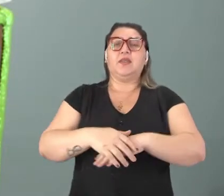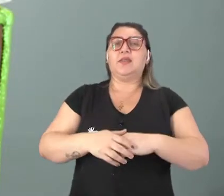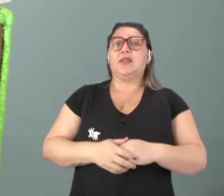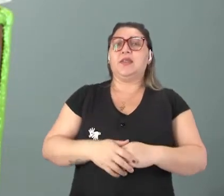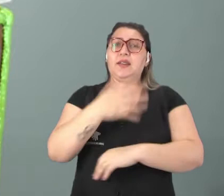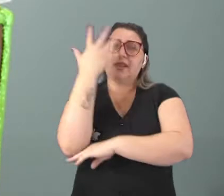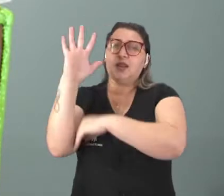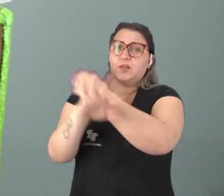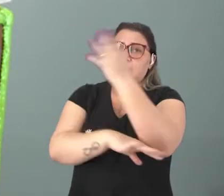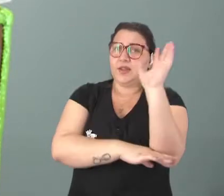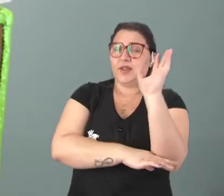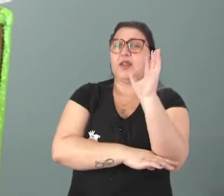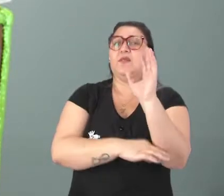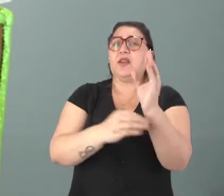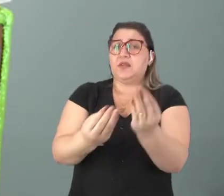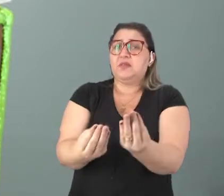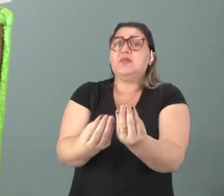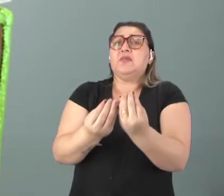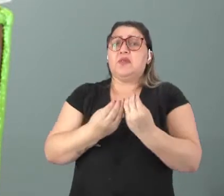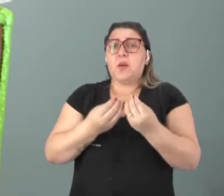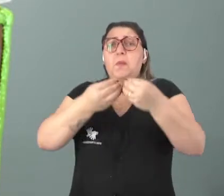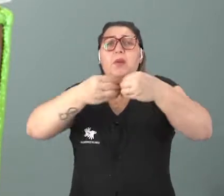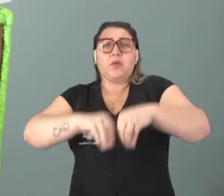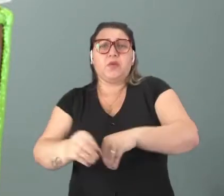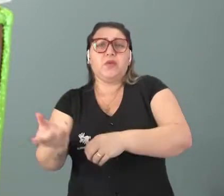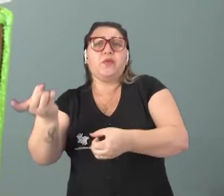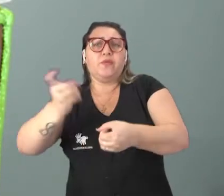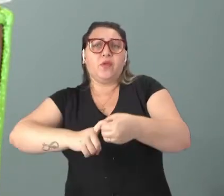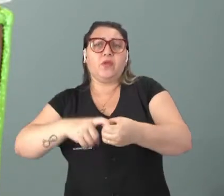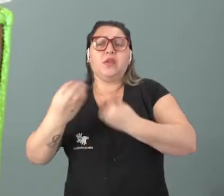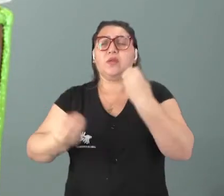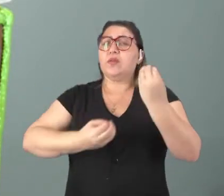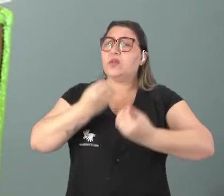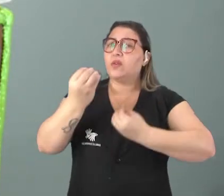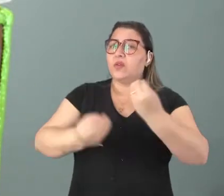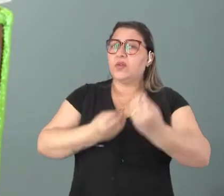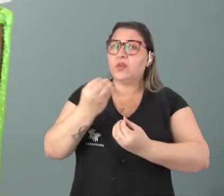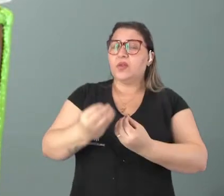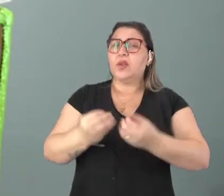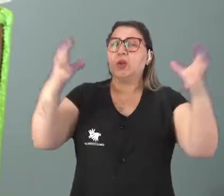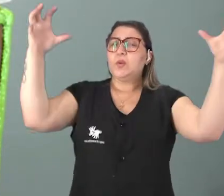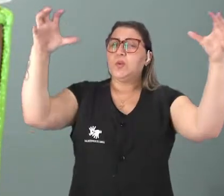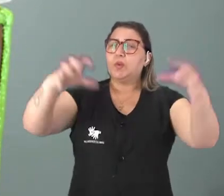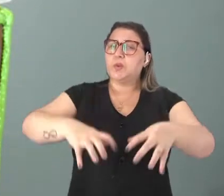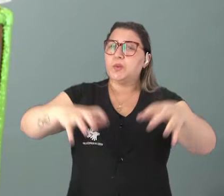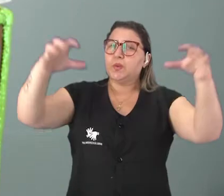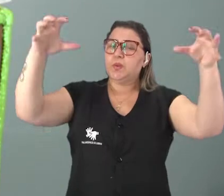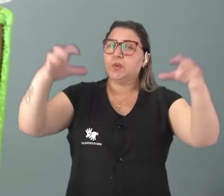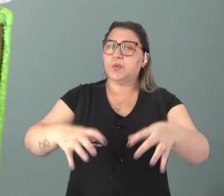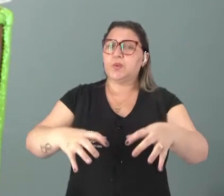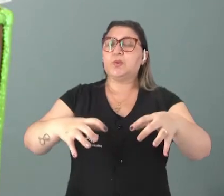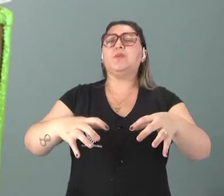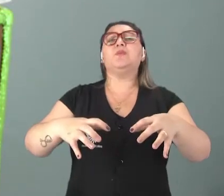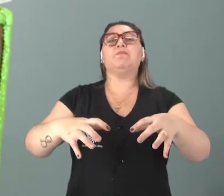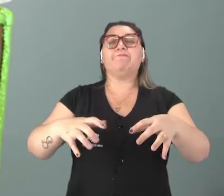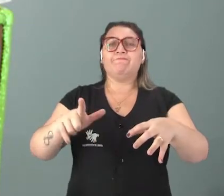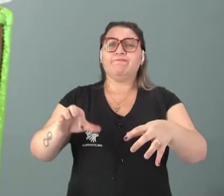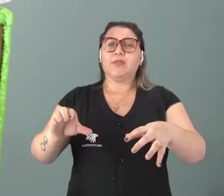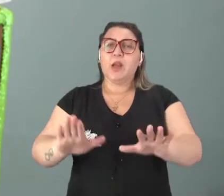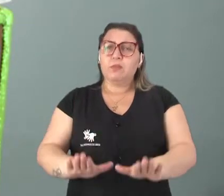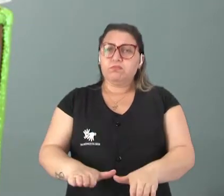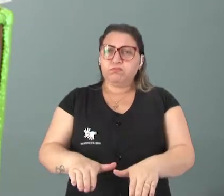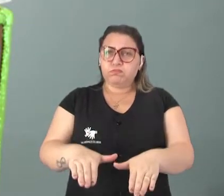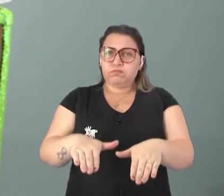a natureza vai nos devolver. Como, professora? Através das chuvas, né? Esse lixo